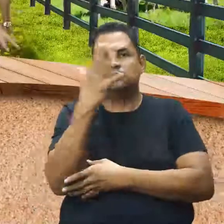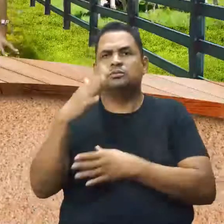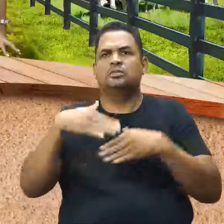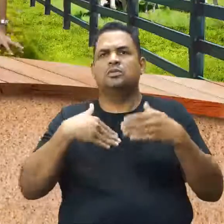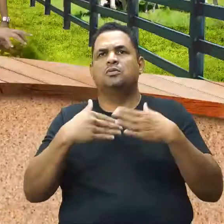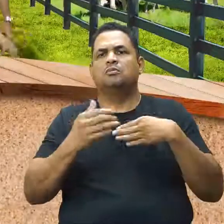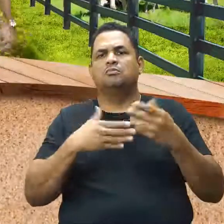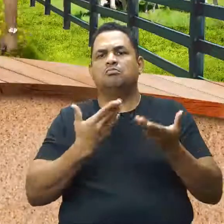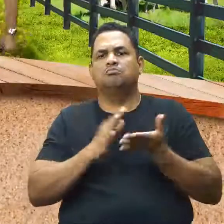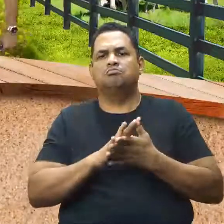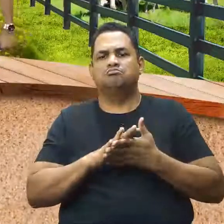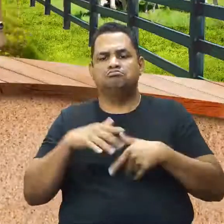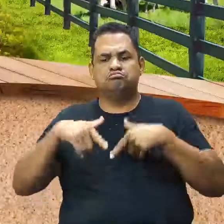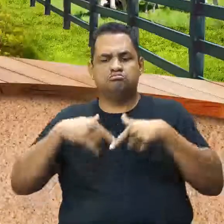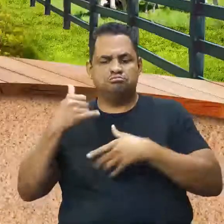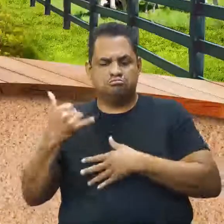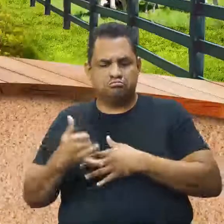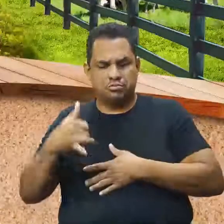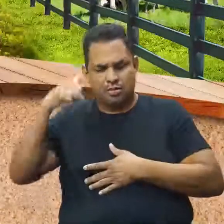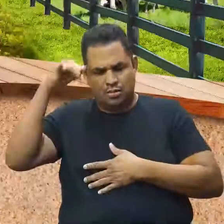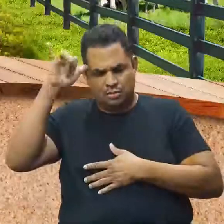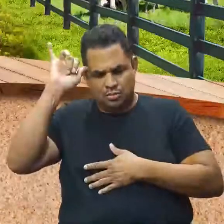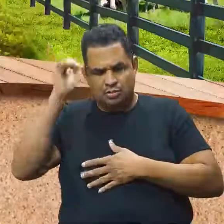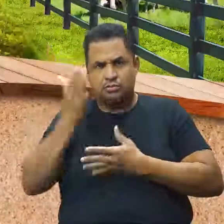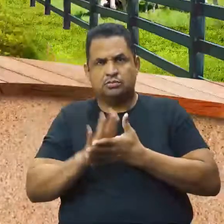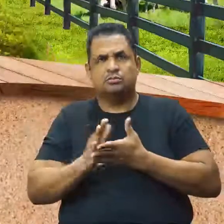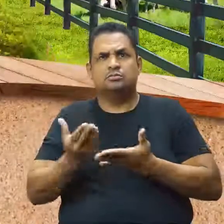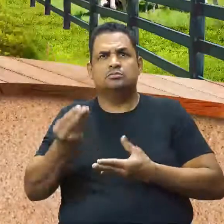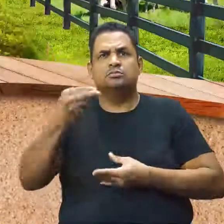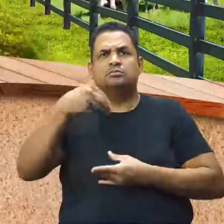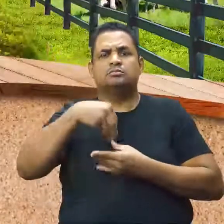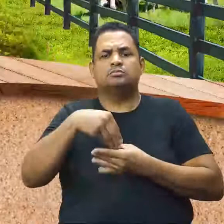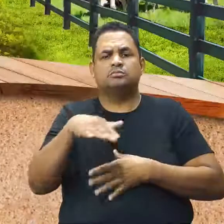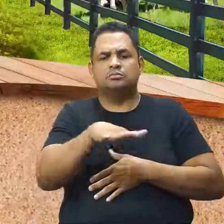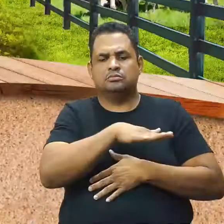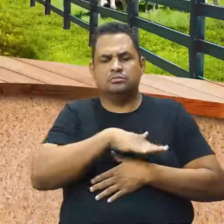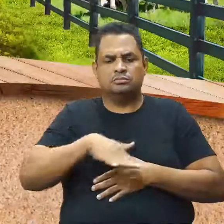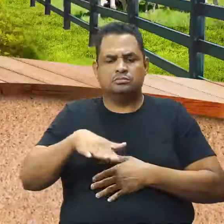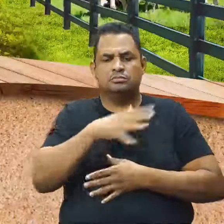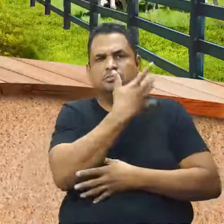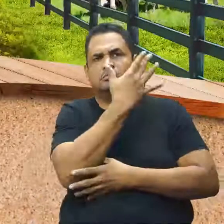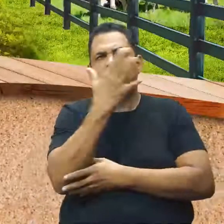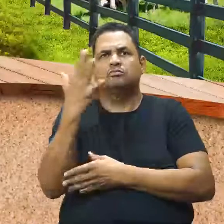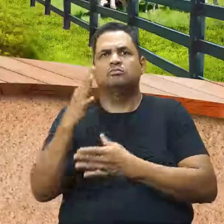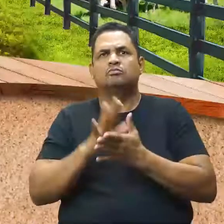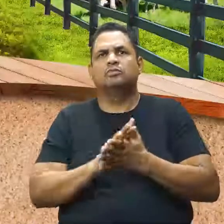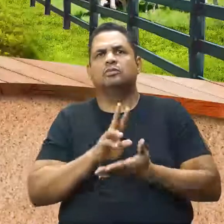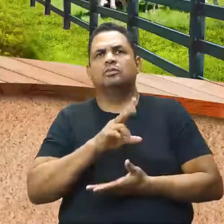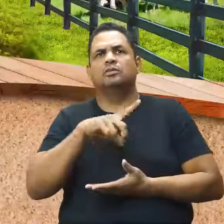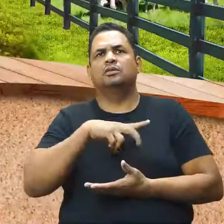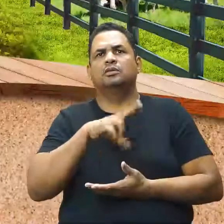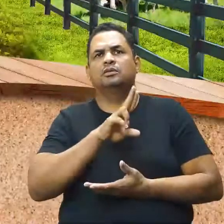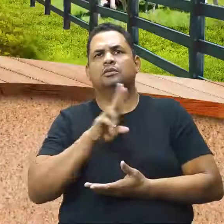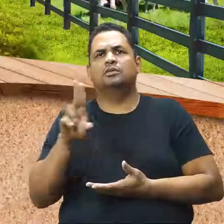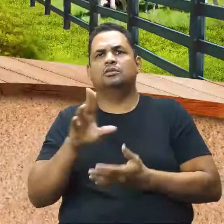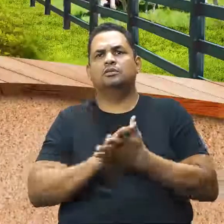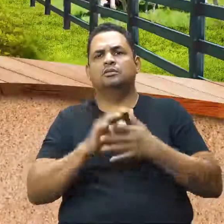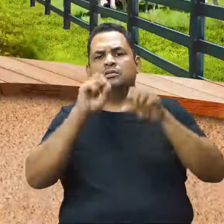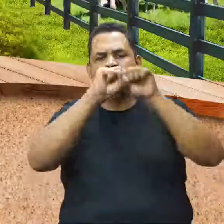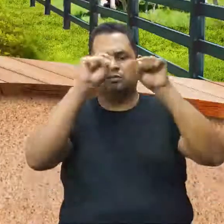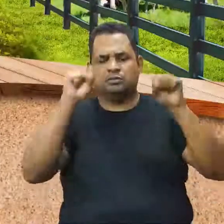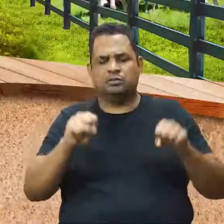qualquer atividade da pecuária inserida dentro de uma área florestal, a gente chama de